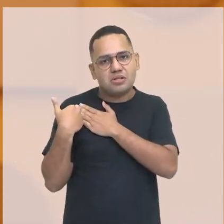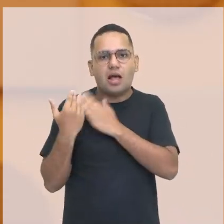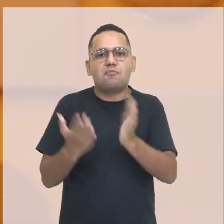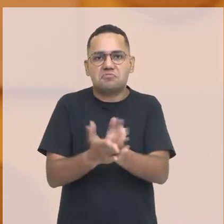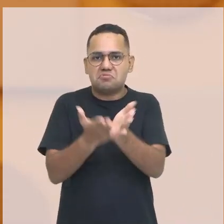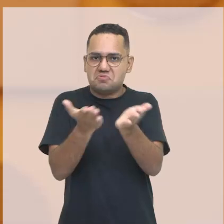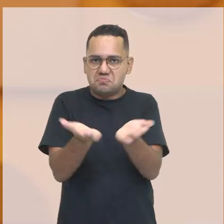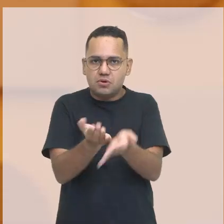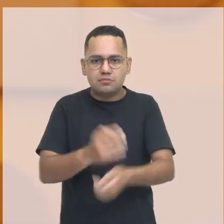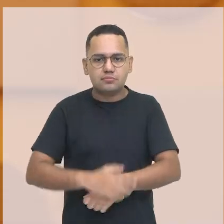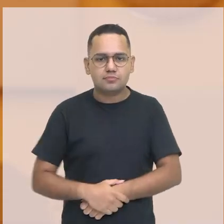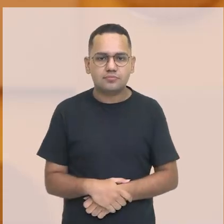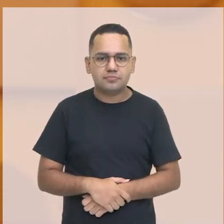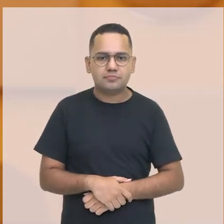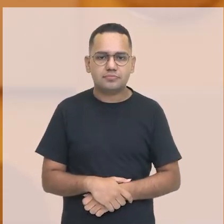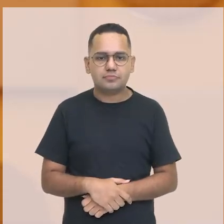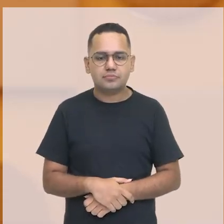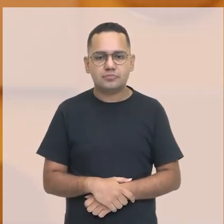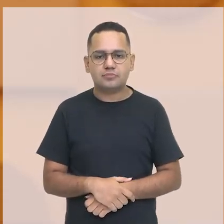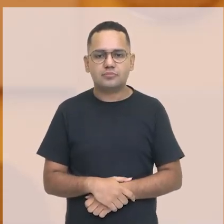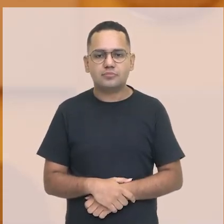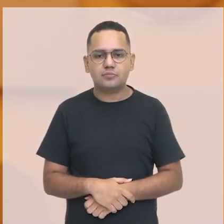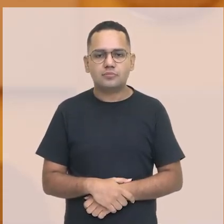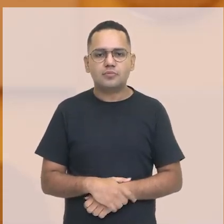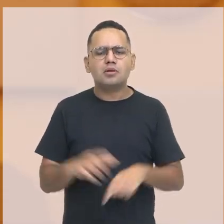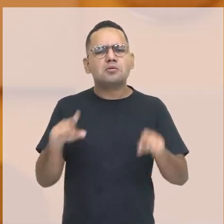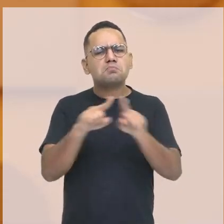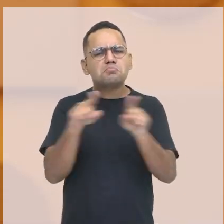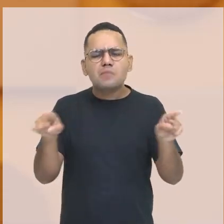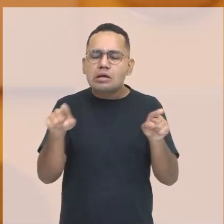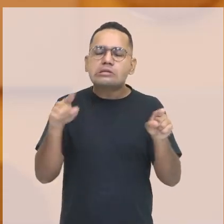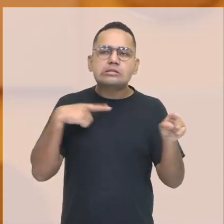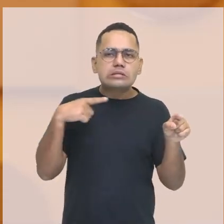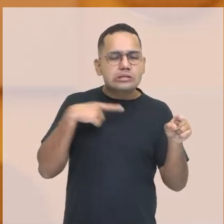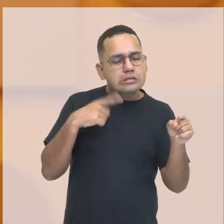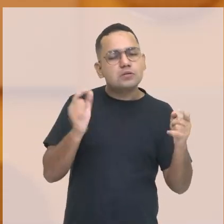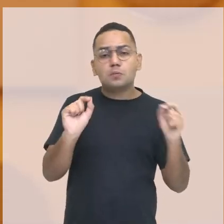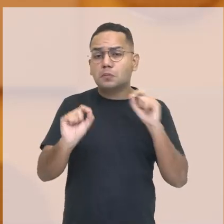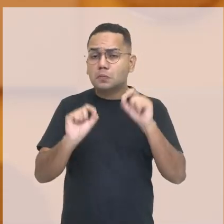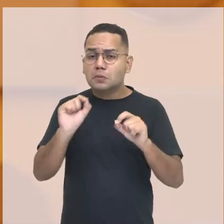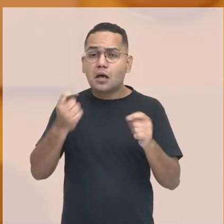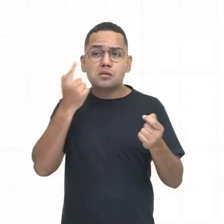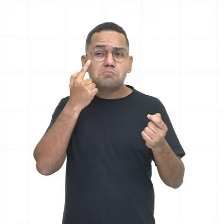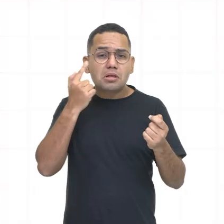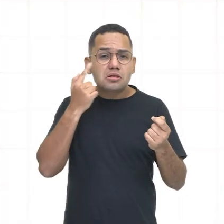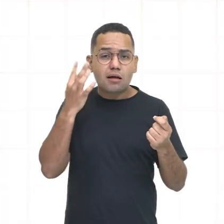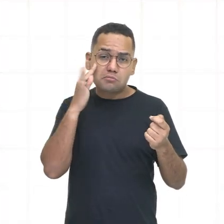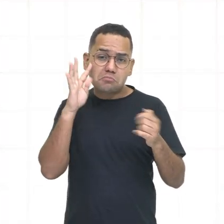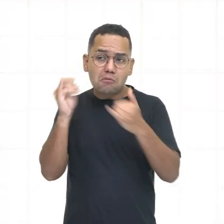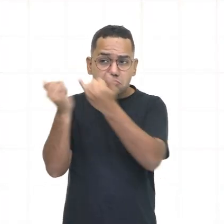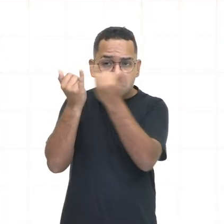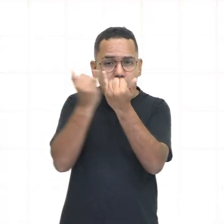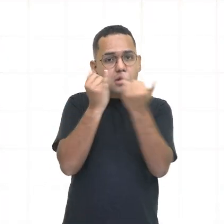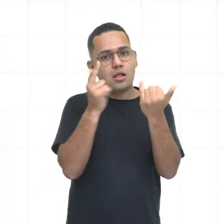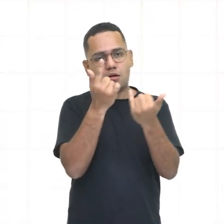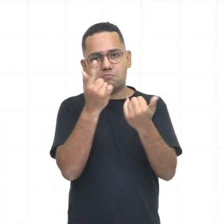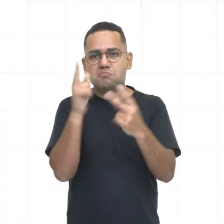essa simpatia que ele tinha com os regimes totalitários. Voltamos ao texto. Vamos lá, galera.